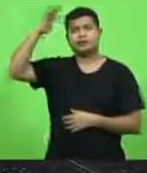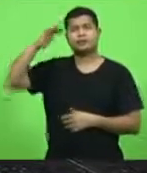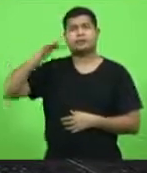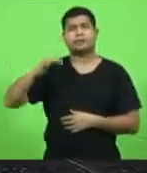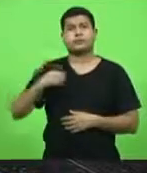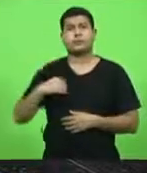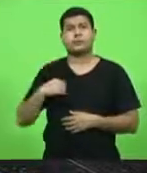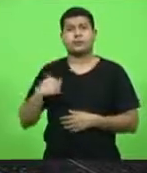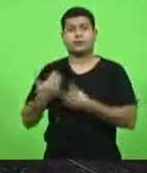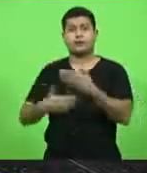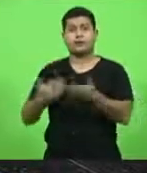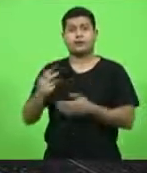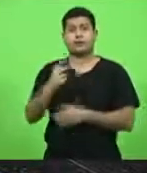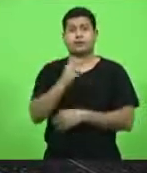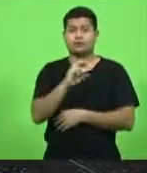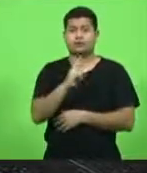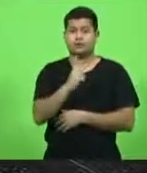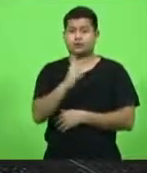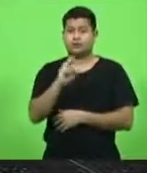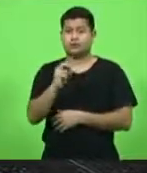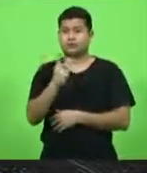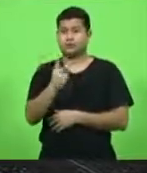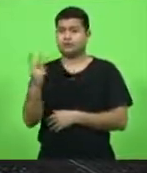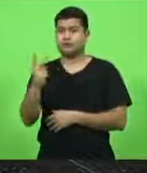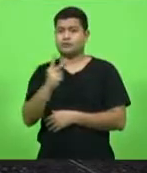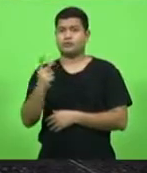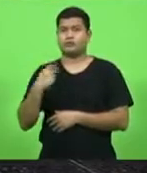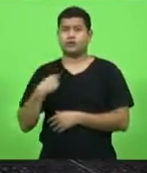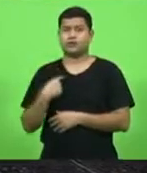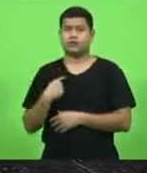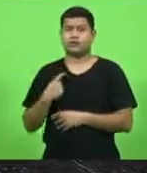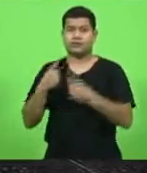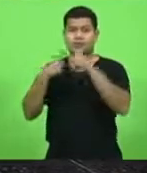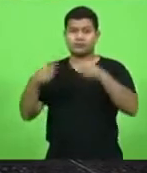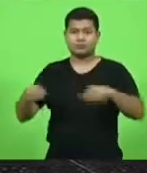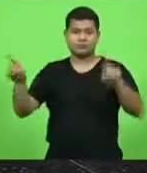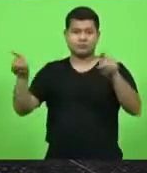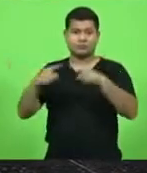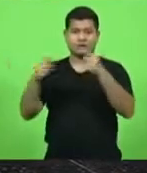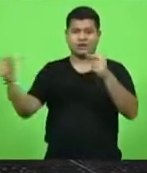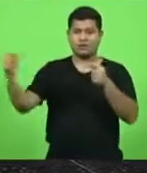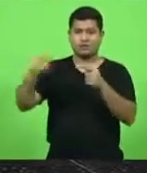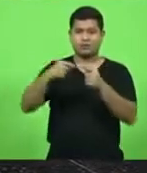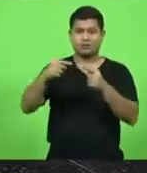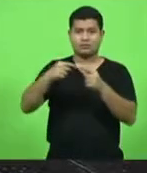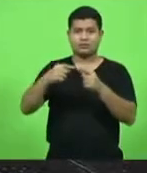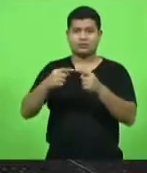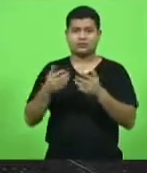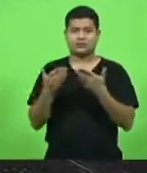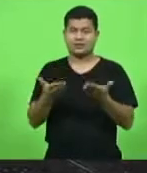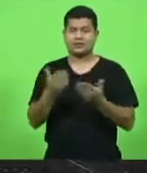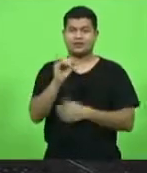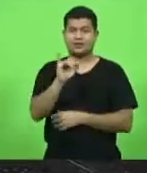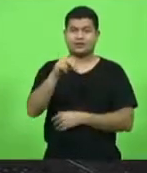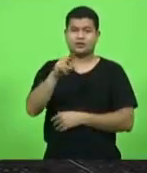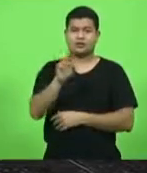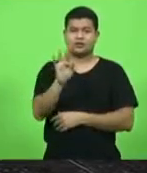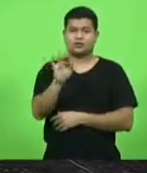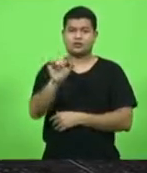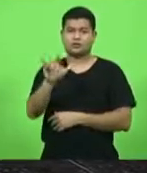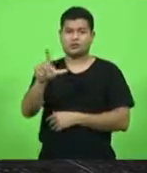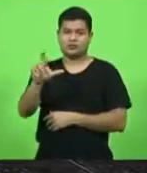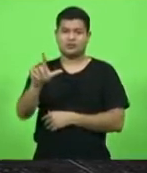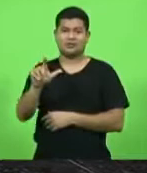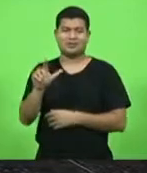diggle 2022 né eu ia sugerir a música do Roger lá né do do traje de Guru inútil nega